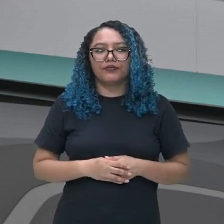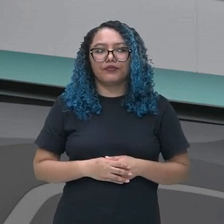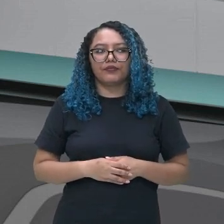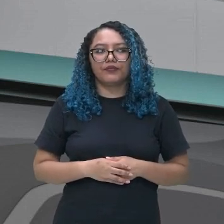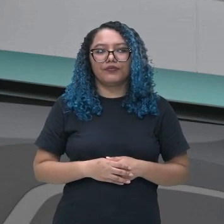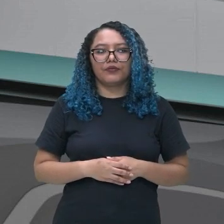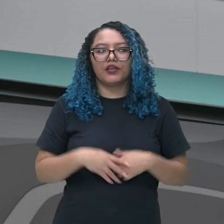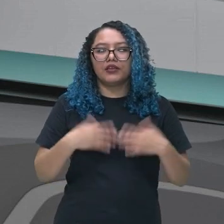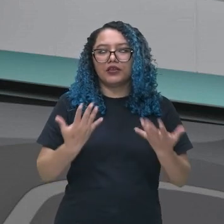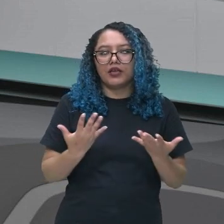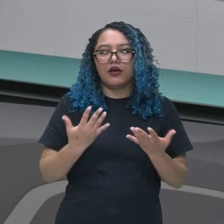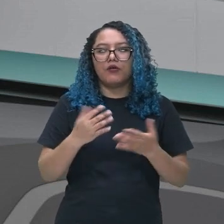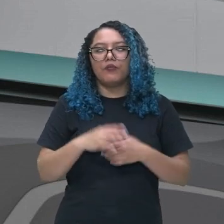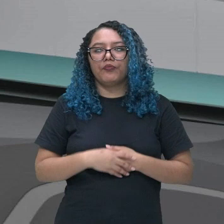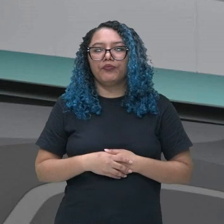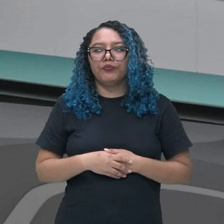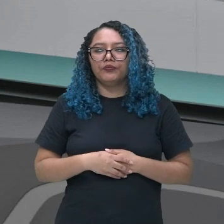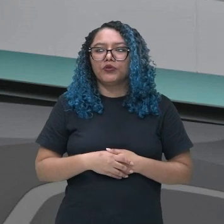seguintes. Vejam,